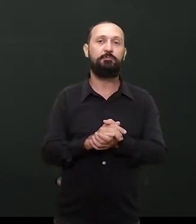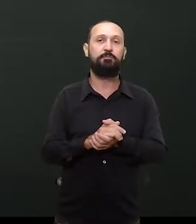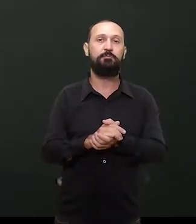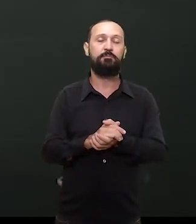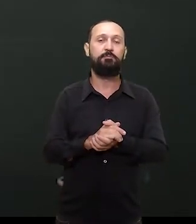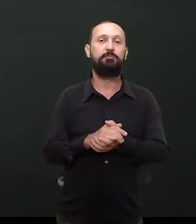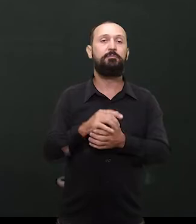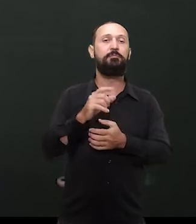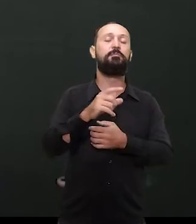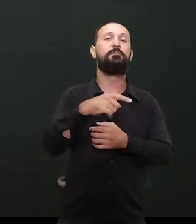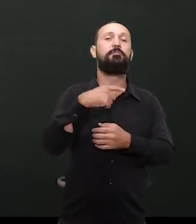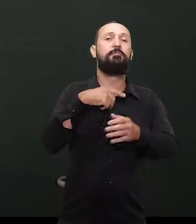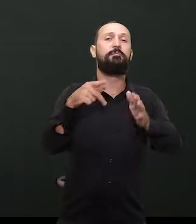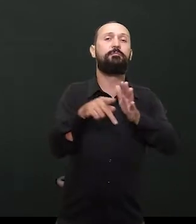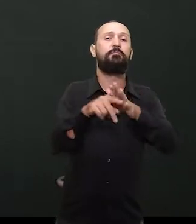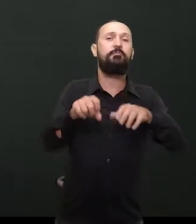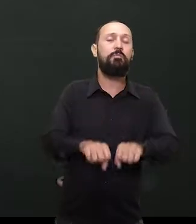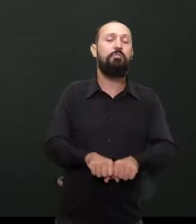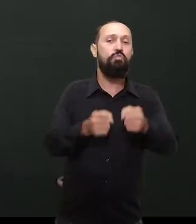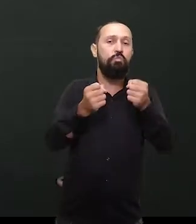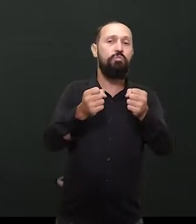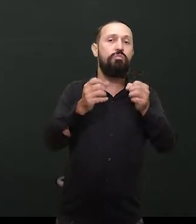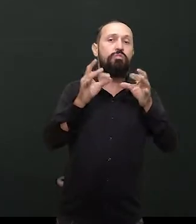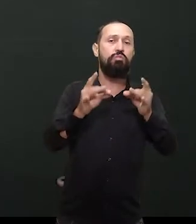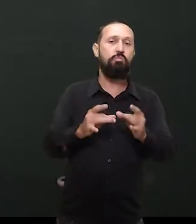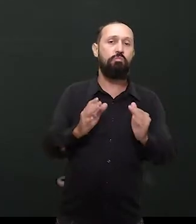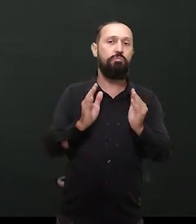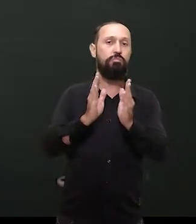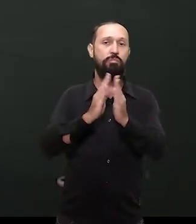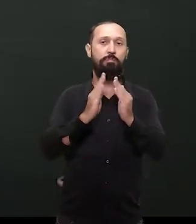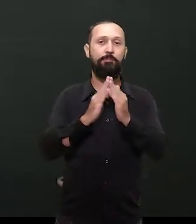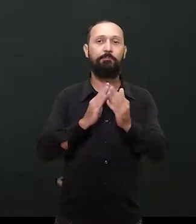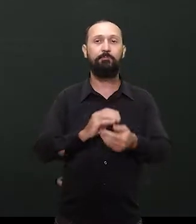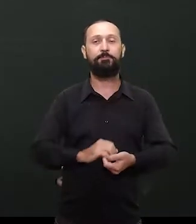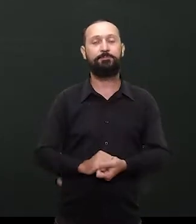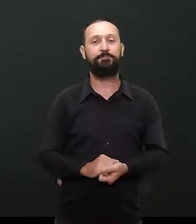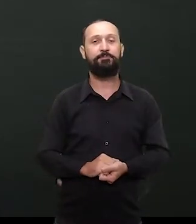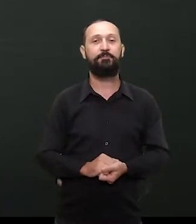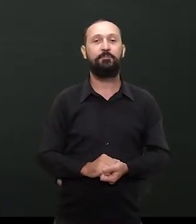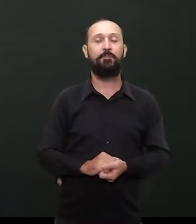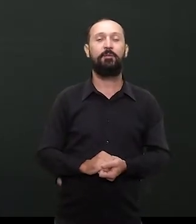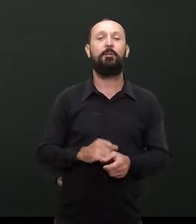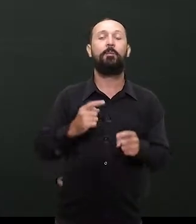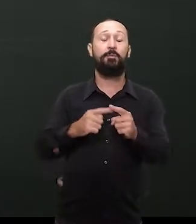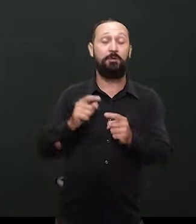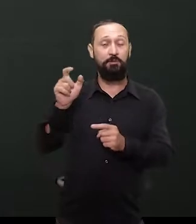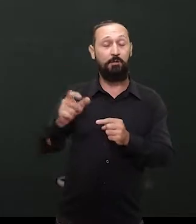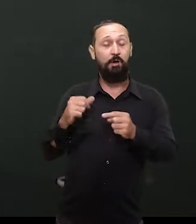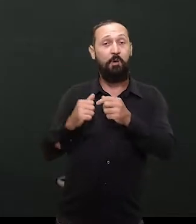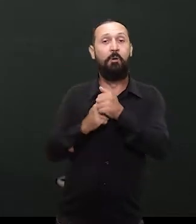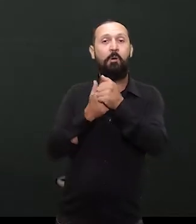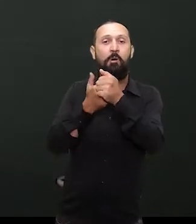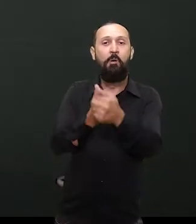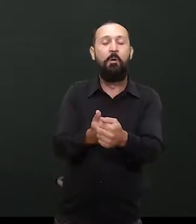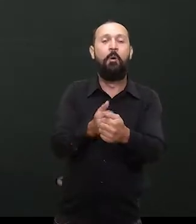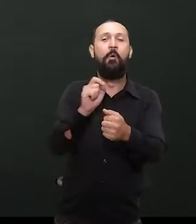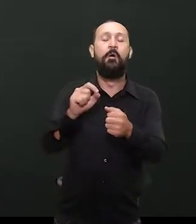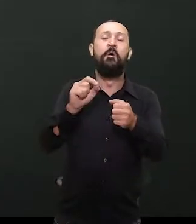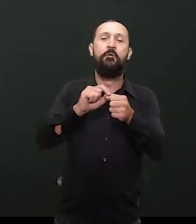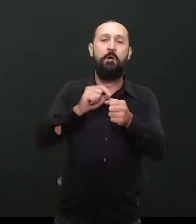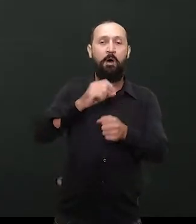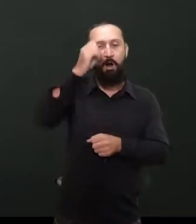não vai ser um agente distribuidor eterno de Lares porque ele tem uma companheira atual